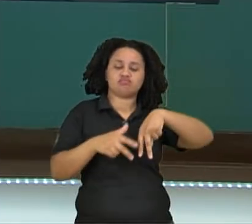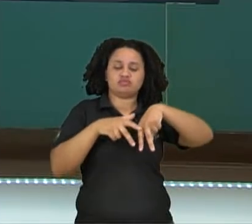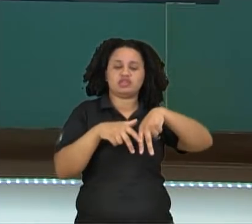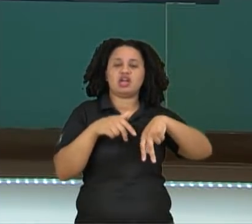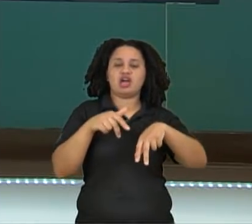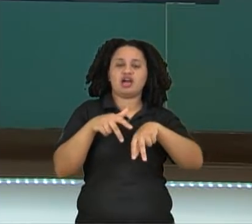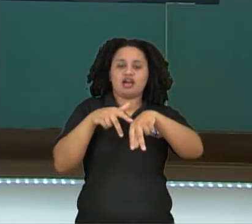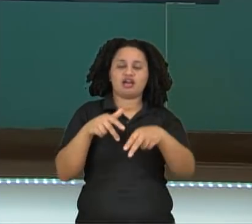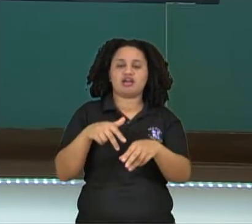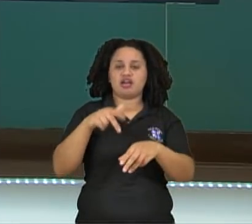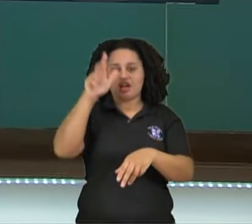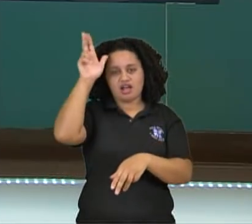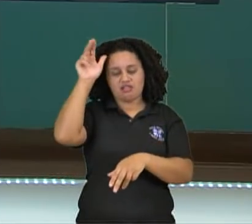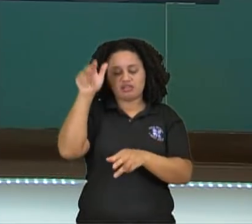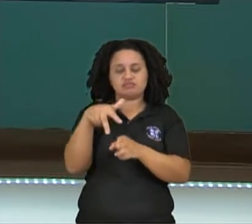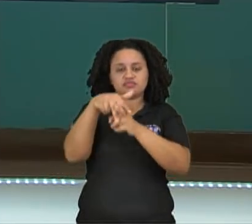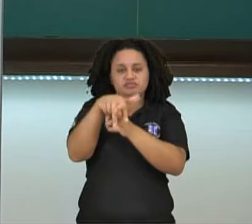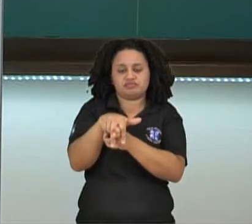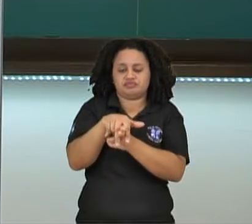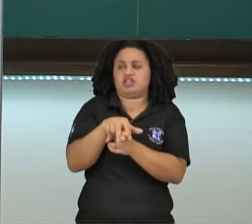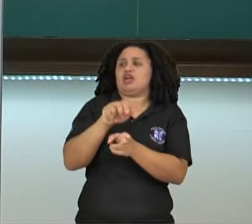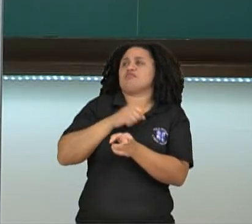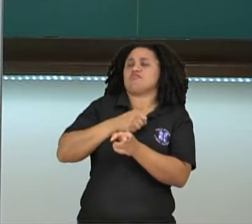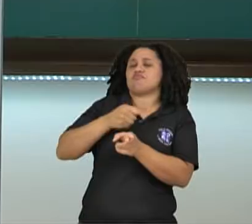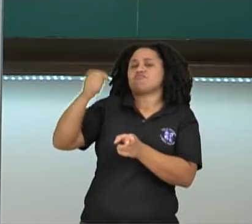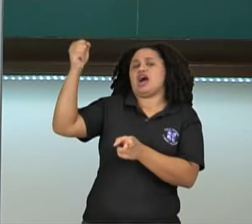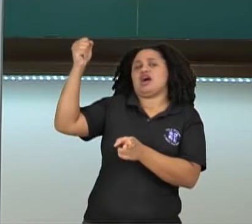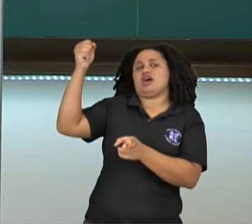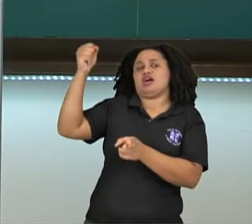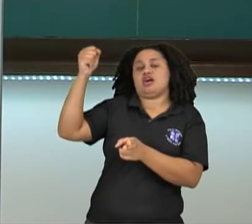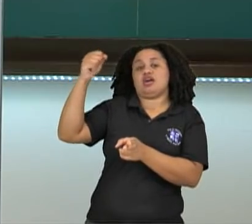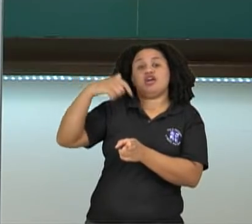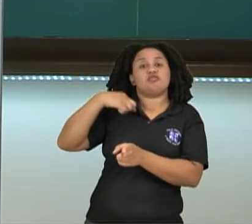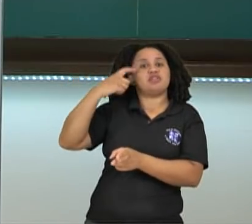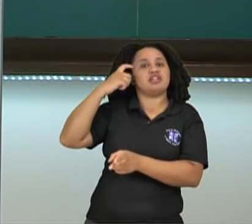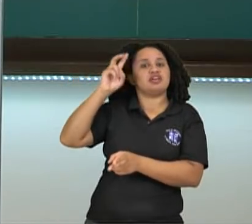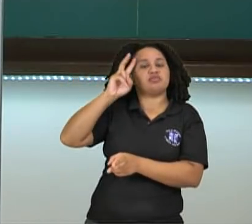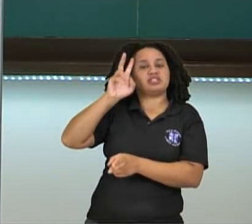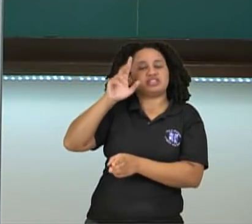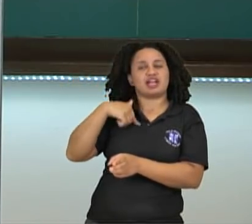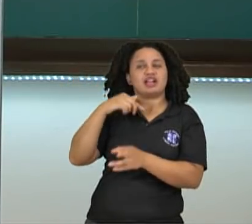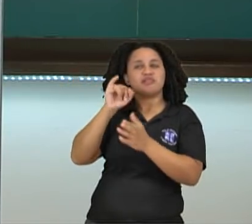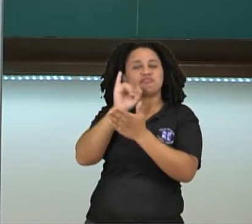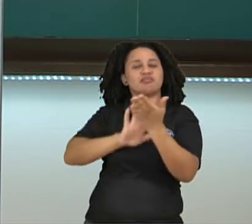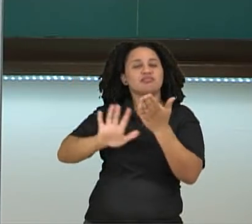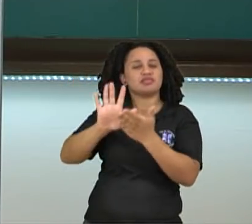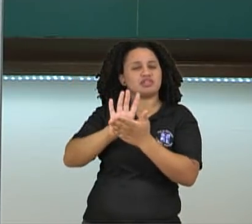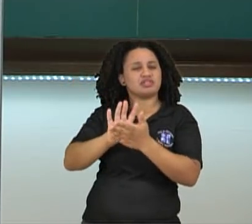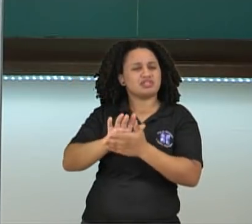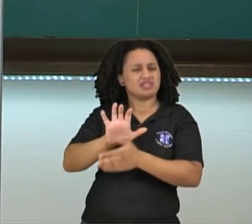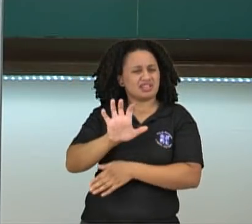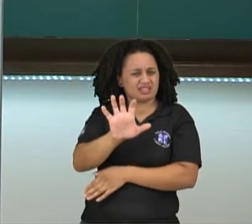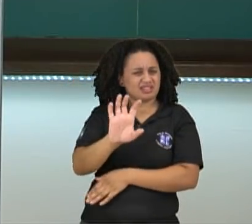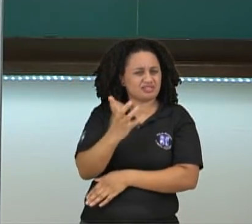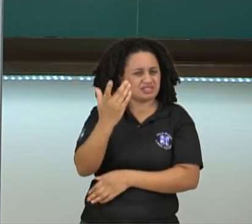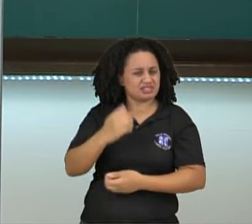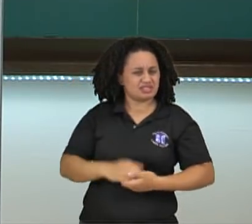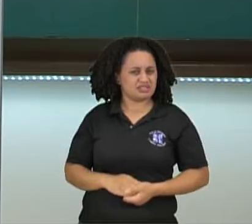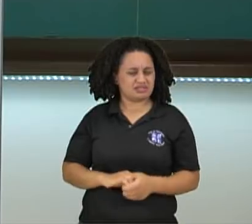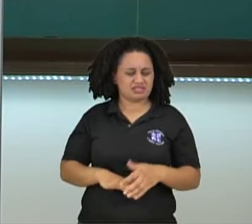né? Independência ou morte. Pelo menos é que passa na minha imagem. E será que foi real? Será que ele estava com